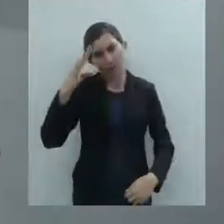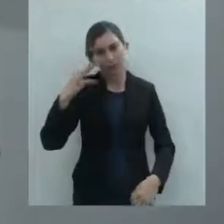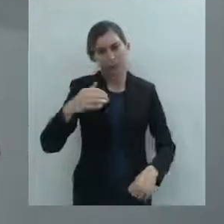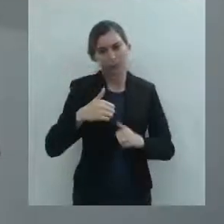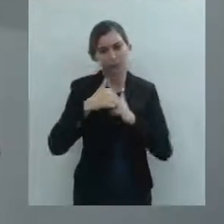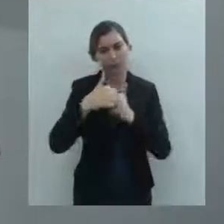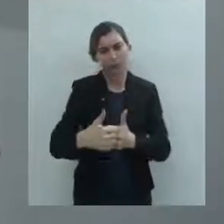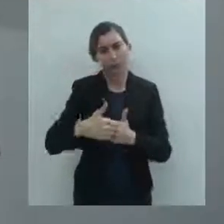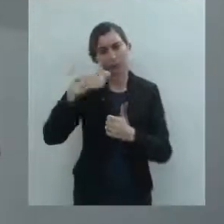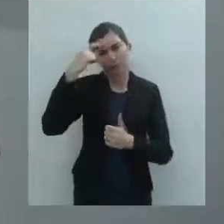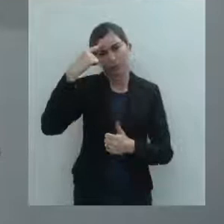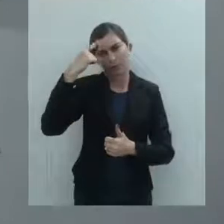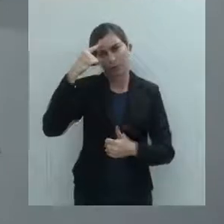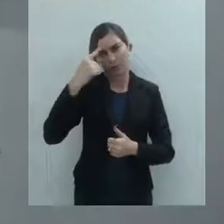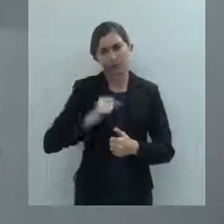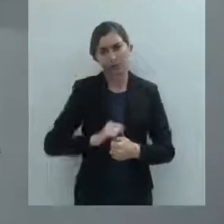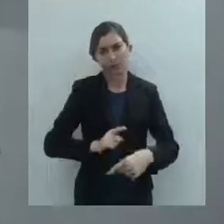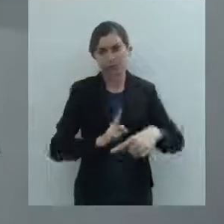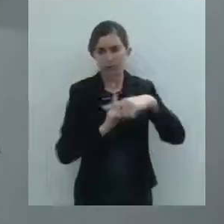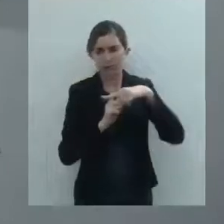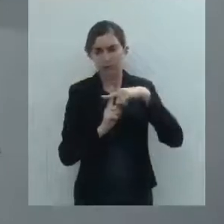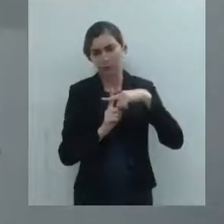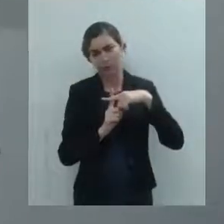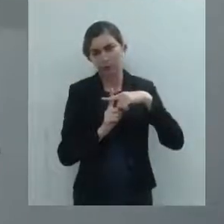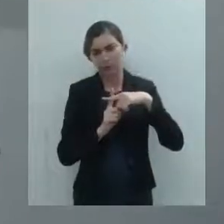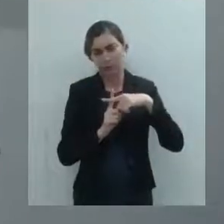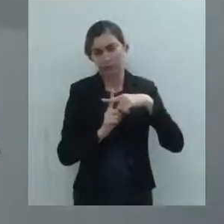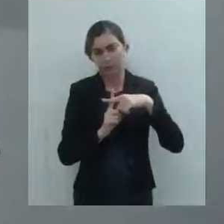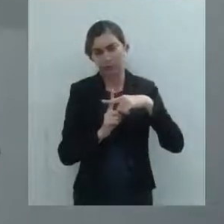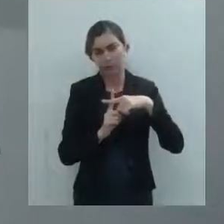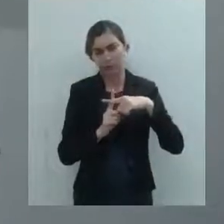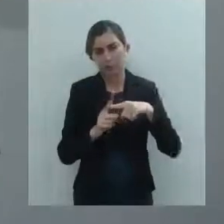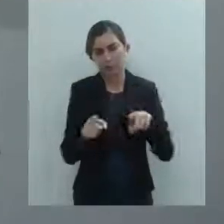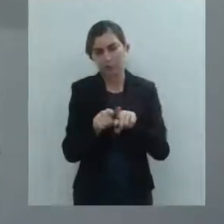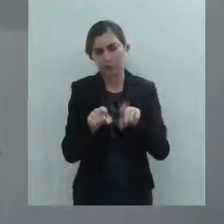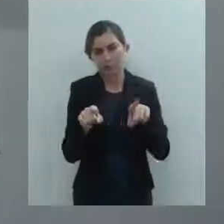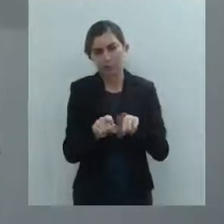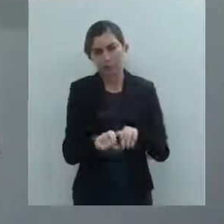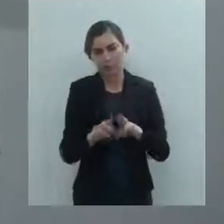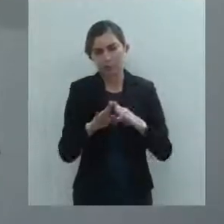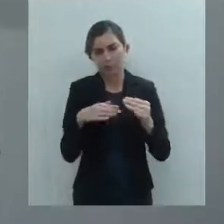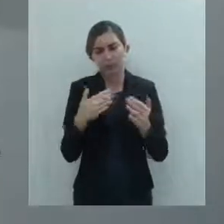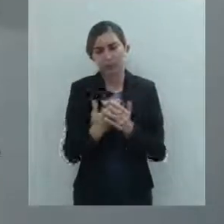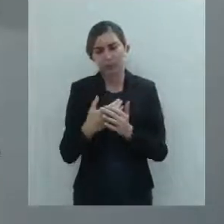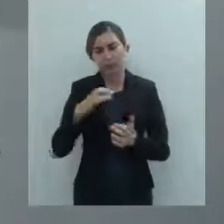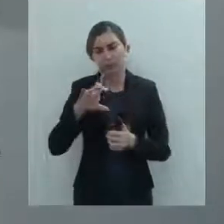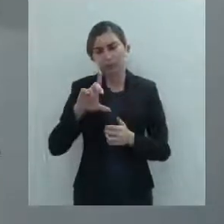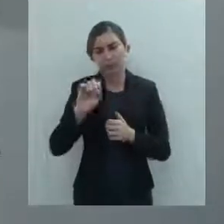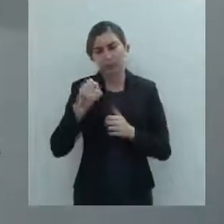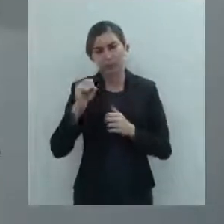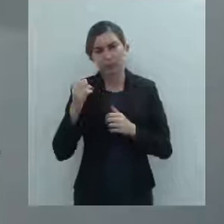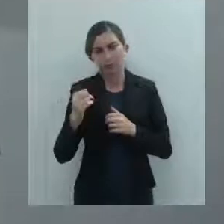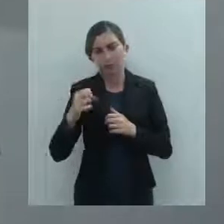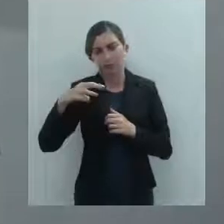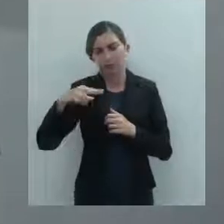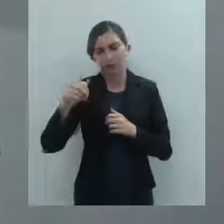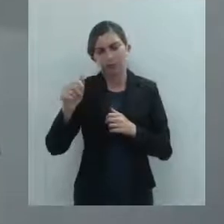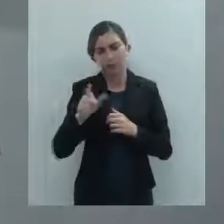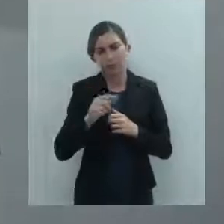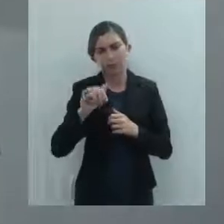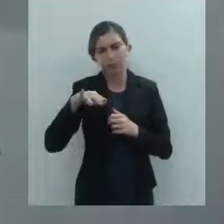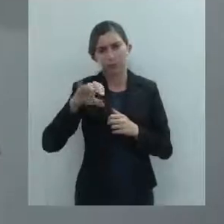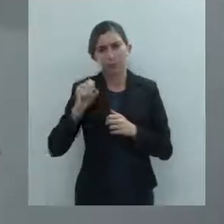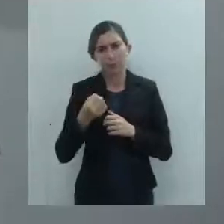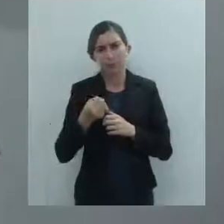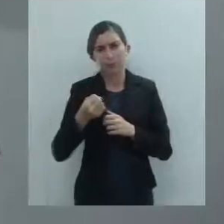de pensamento e o positivismo quer saber chamada de escola clássica o Marxismo